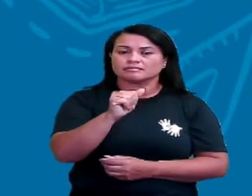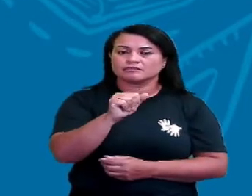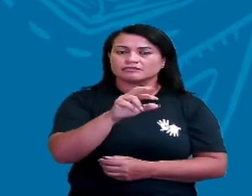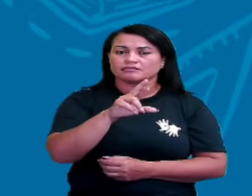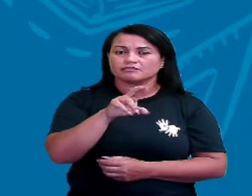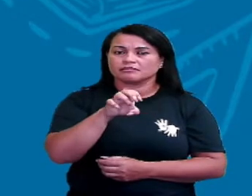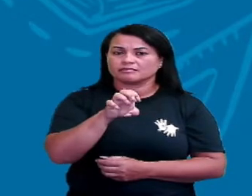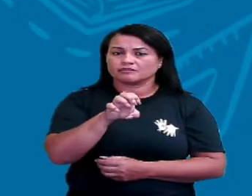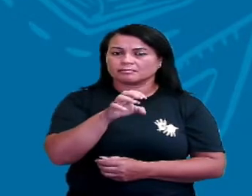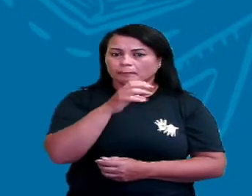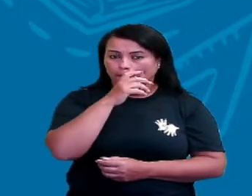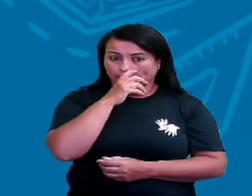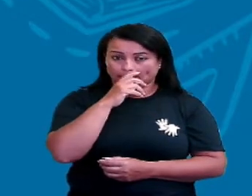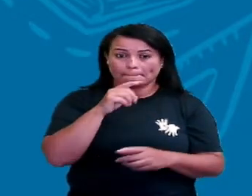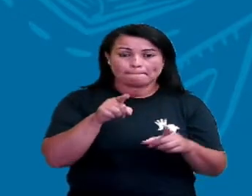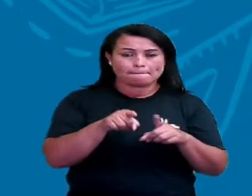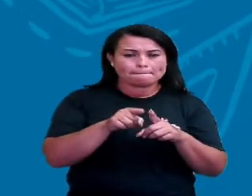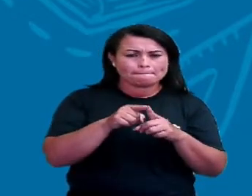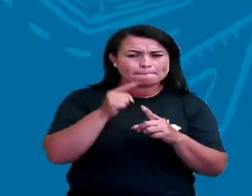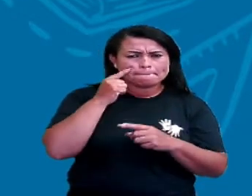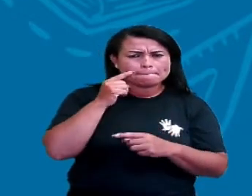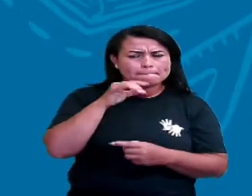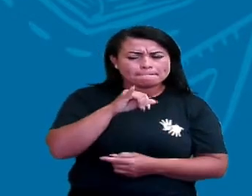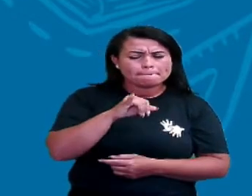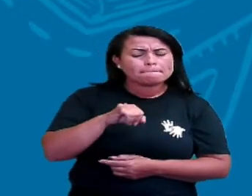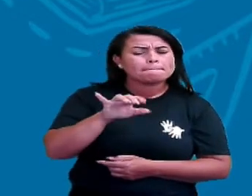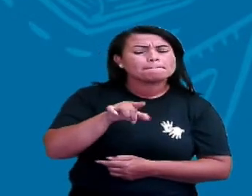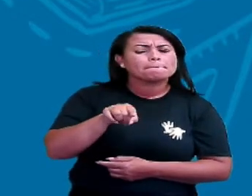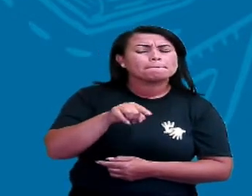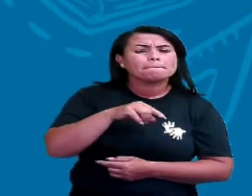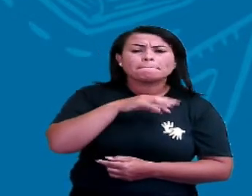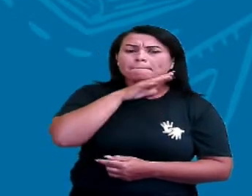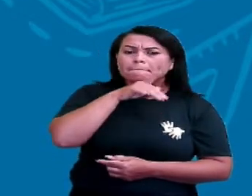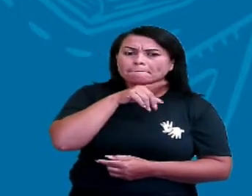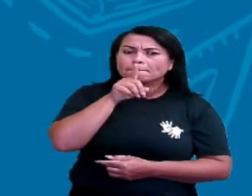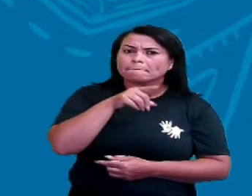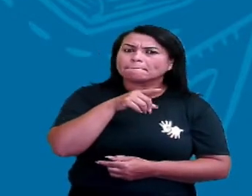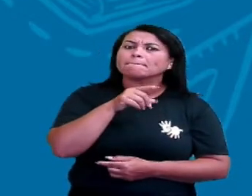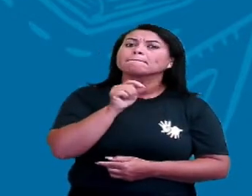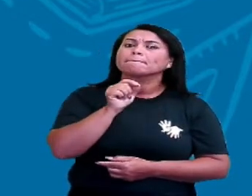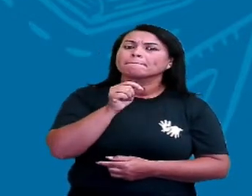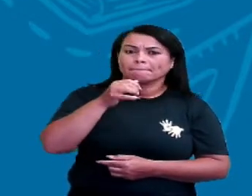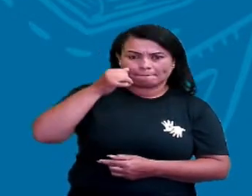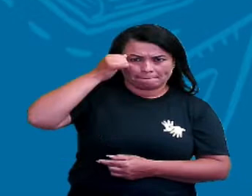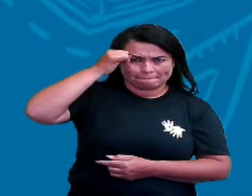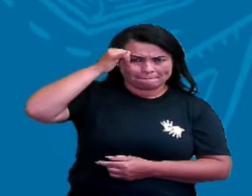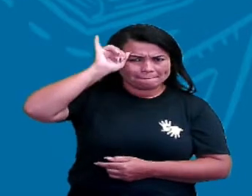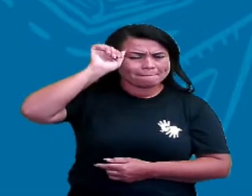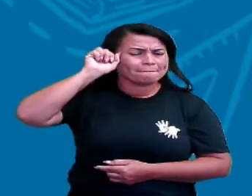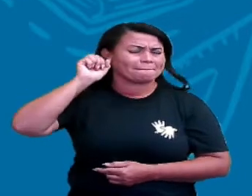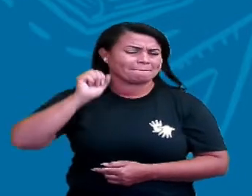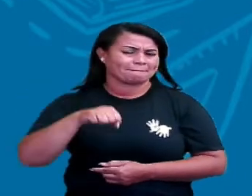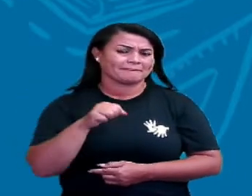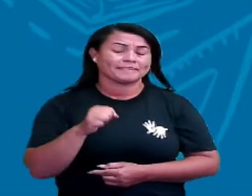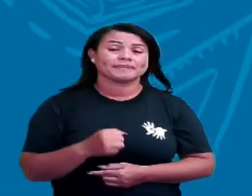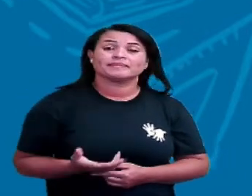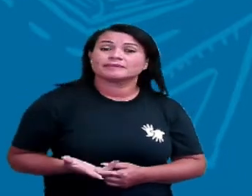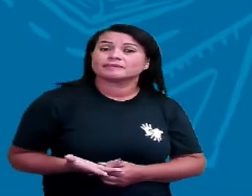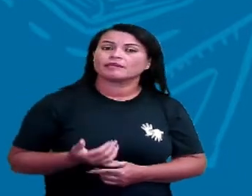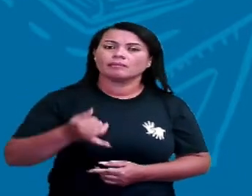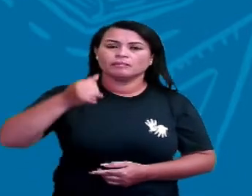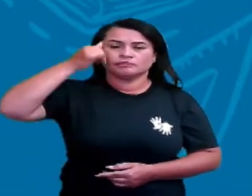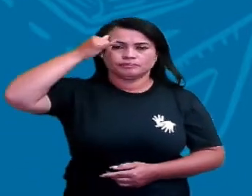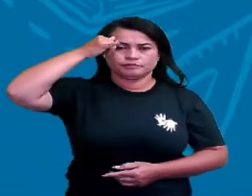jacaré. Que animalzinho é esse? Quem sabe? É o boi. Isso mesmo, ó. No boi a